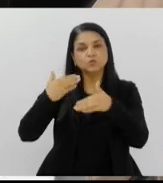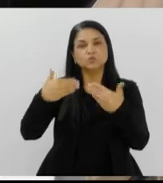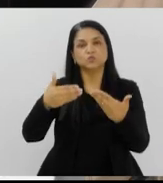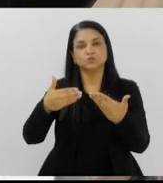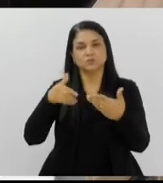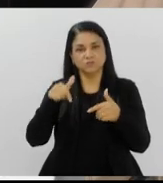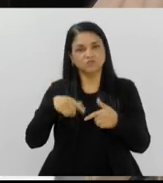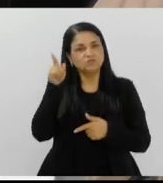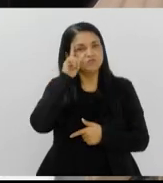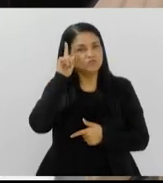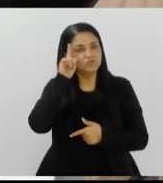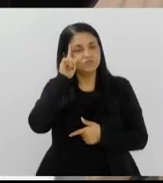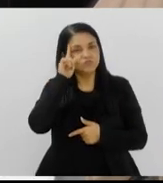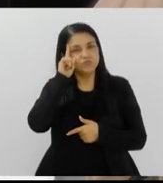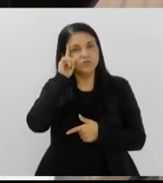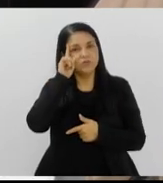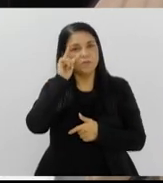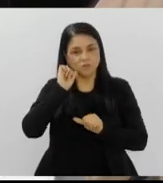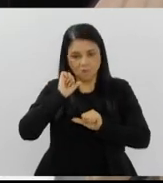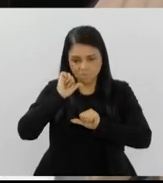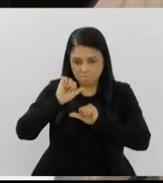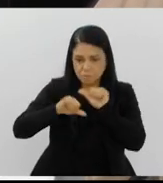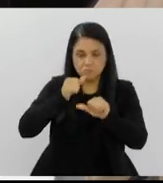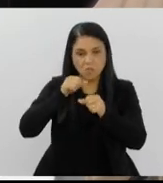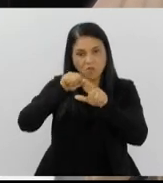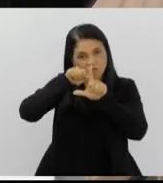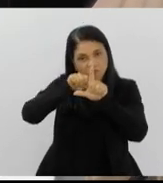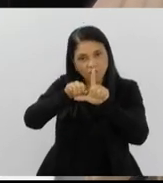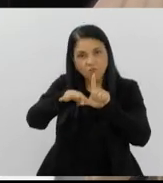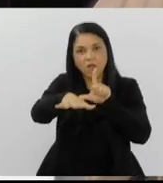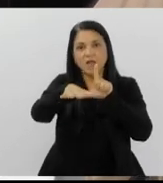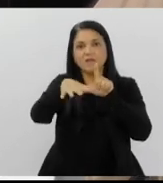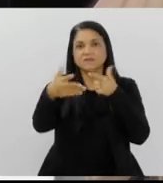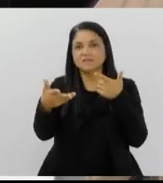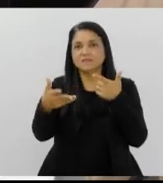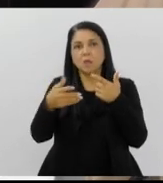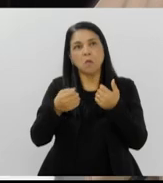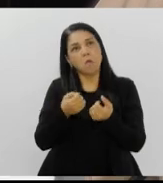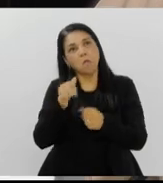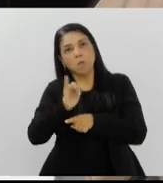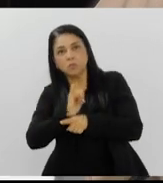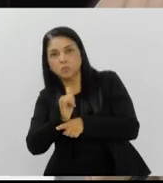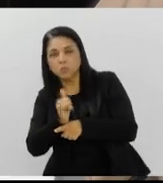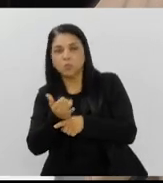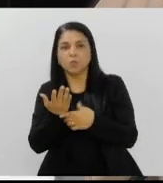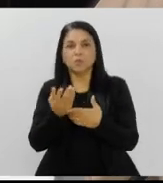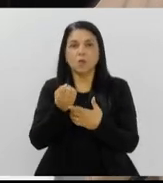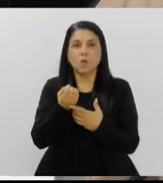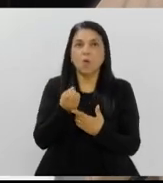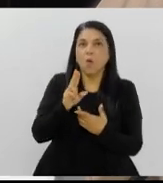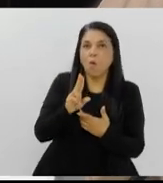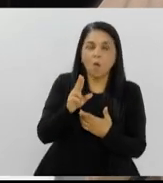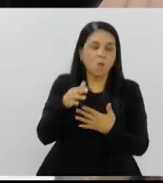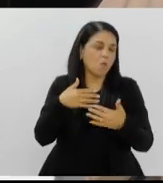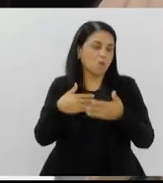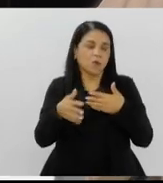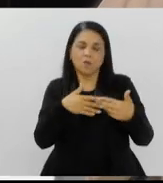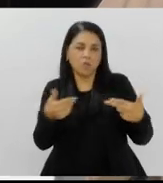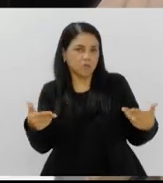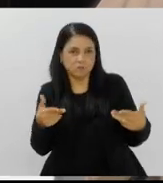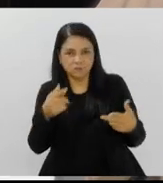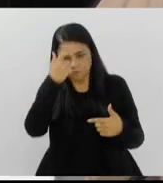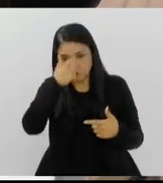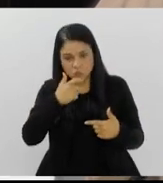a dia, né? De uma hora para outra, a pessoa vira influencer, de uma hora para outra, a pessoa vira youtuber, de uma hora para outra, a pessoa vira qualquer coisa que ela quer virar, e as